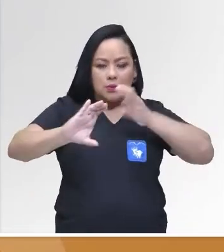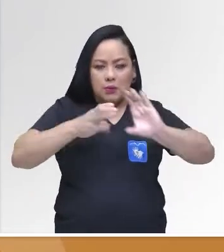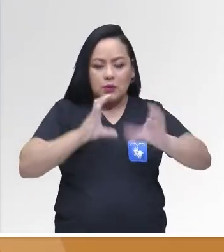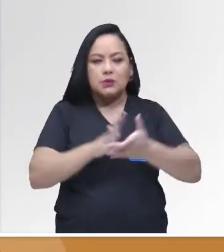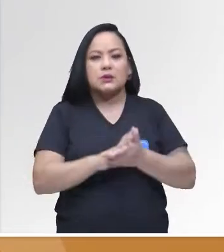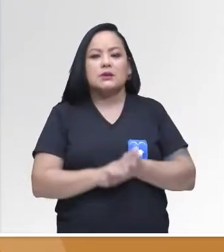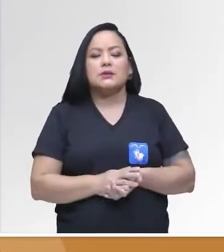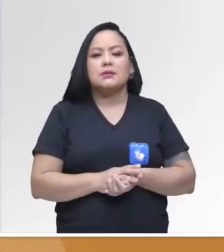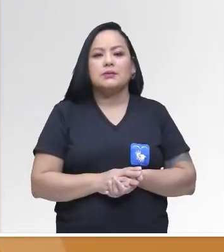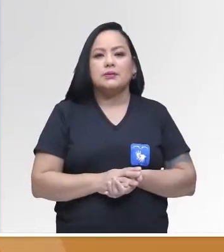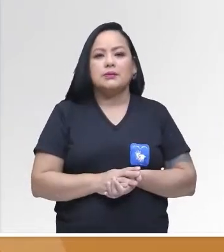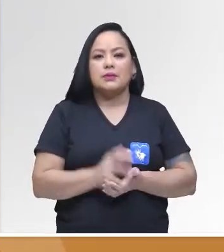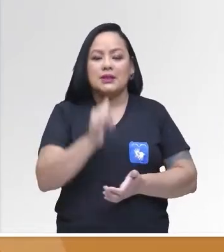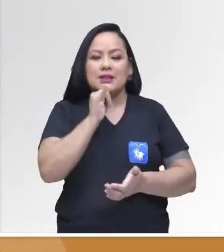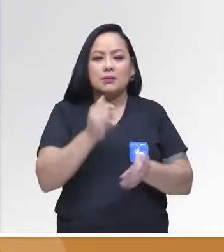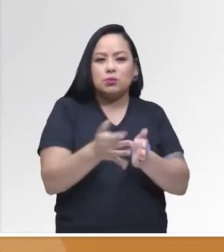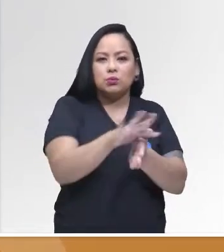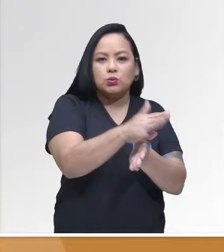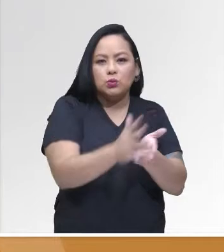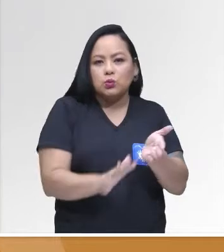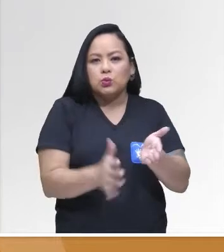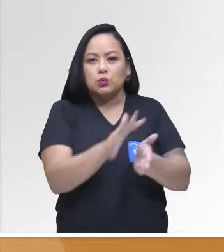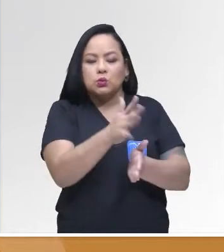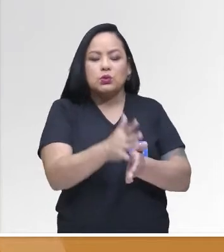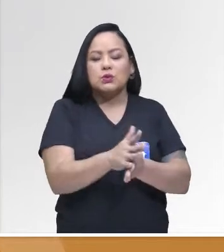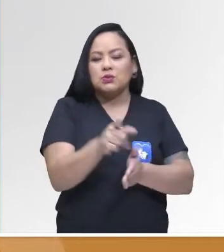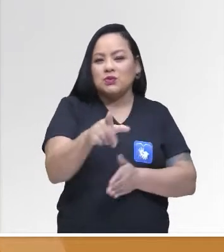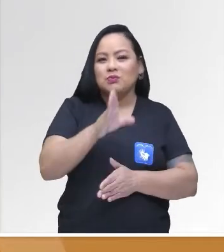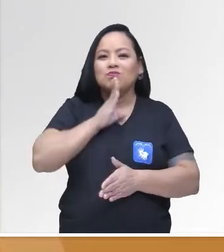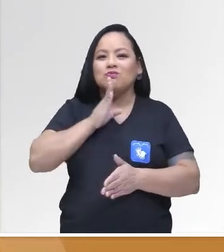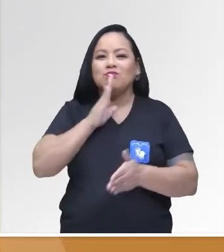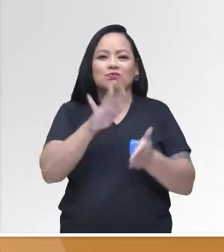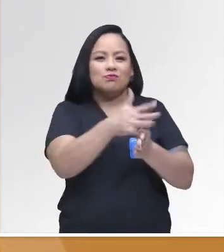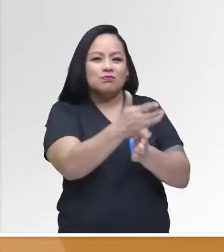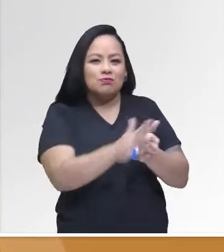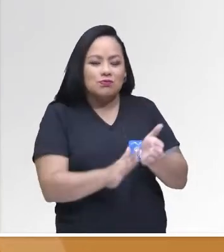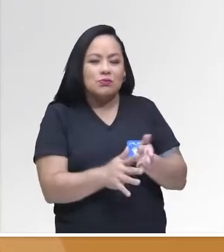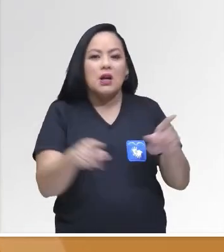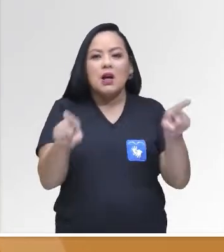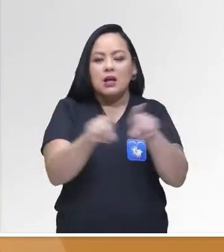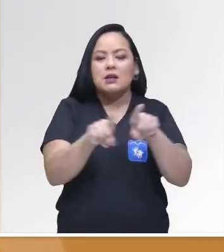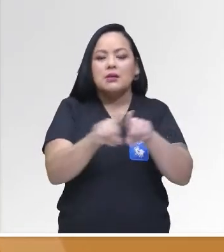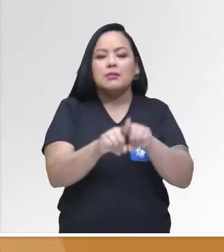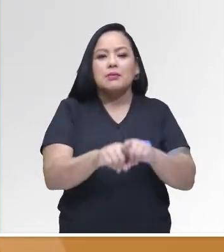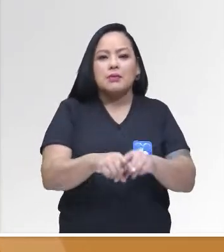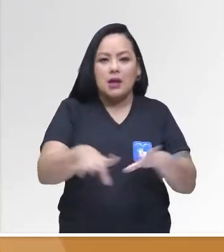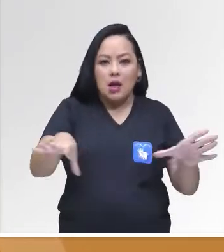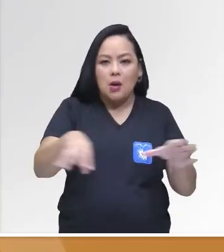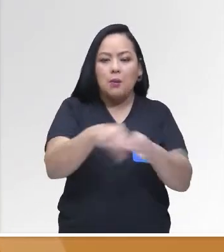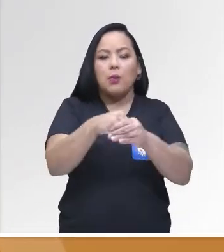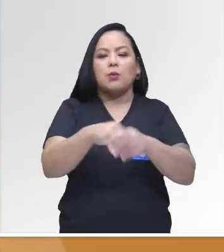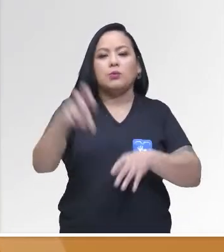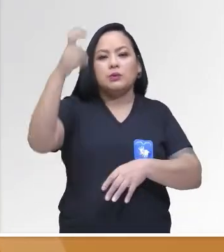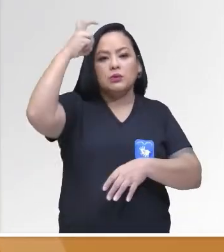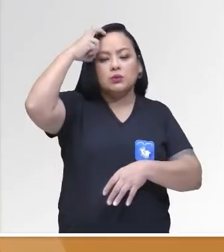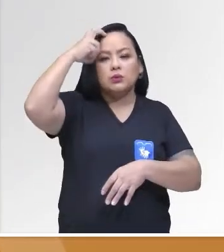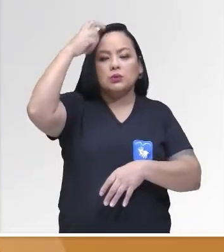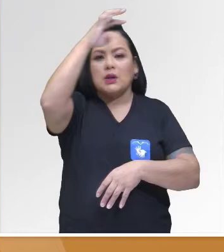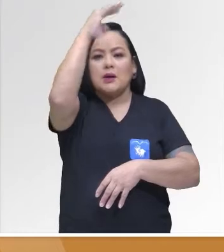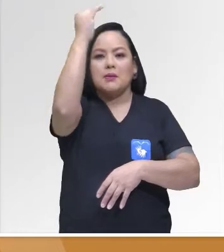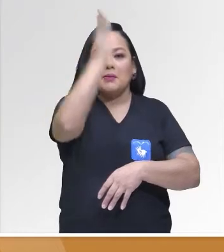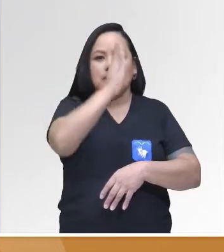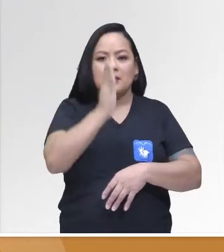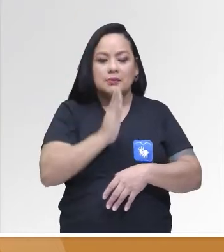no caso do samba, né? Quem não conhece o samba, que também faz parte da cultura